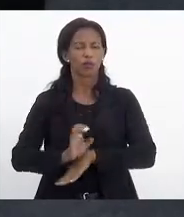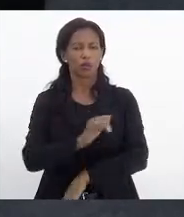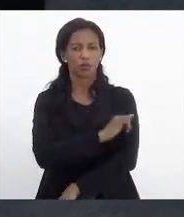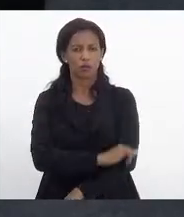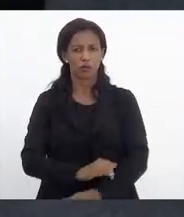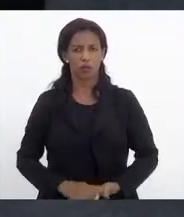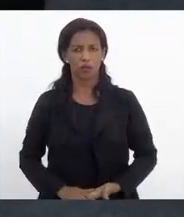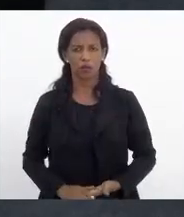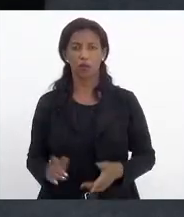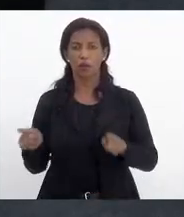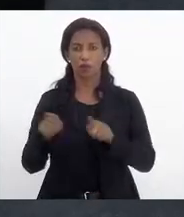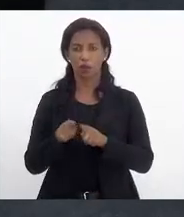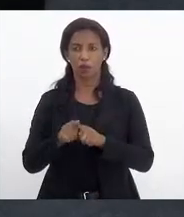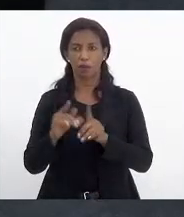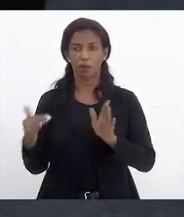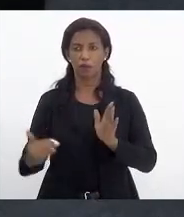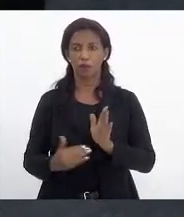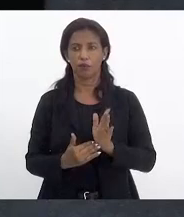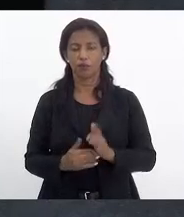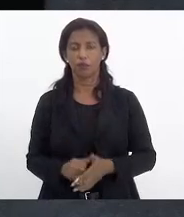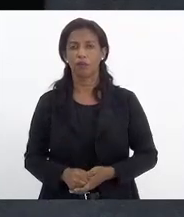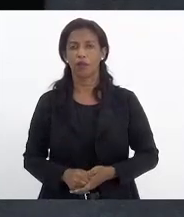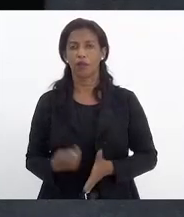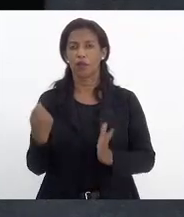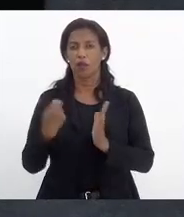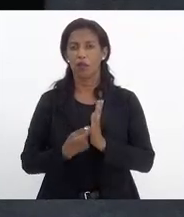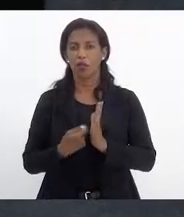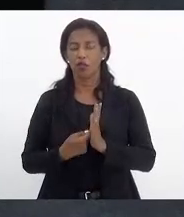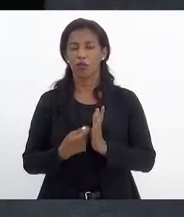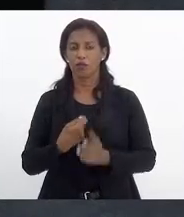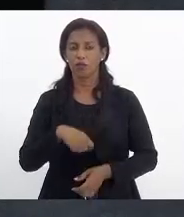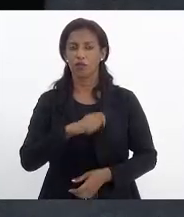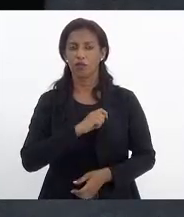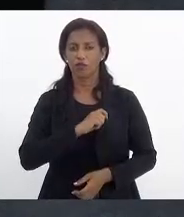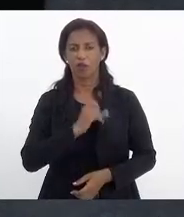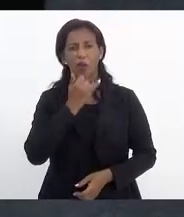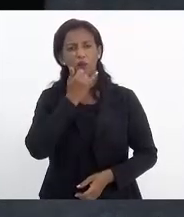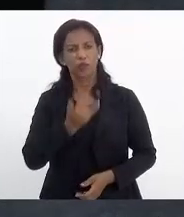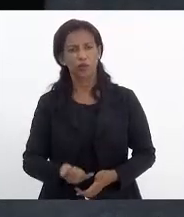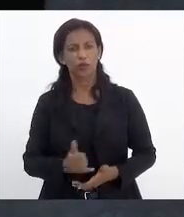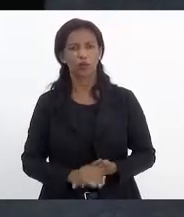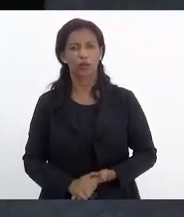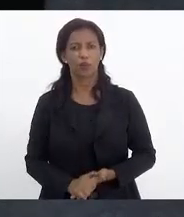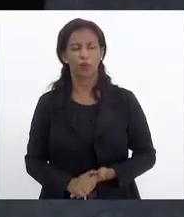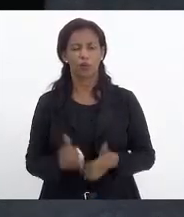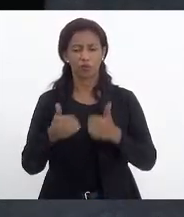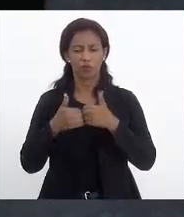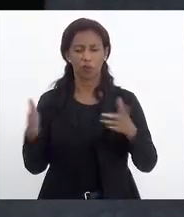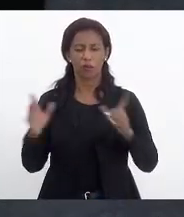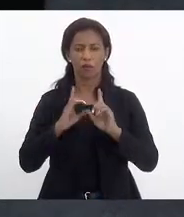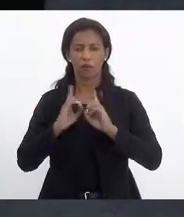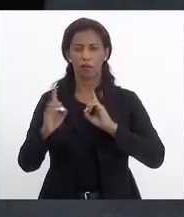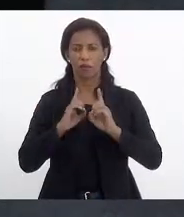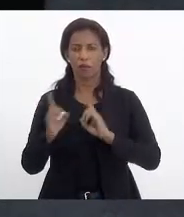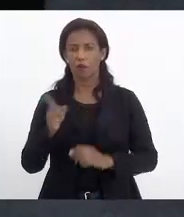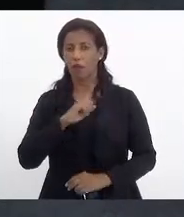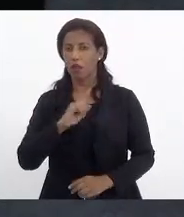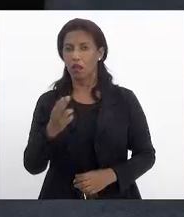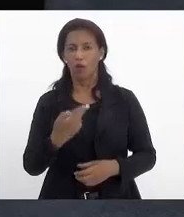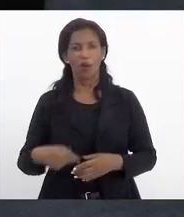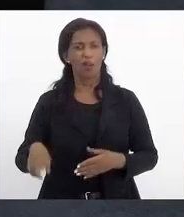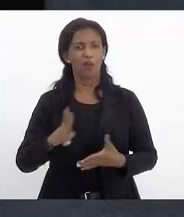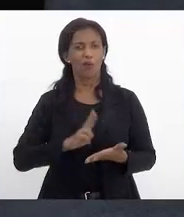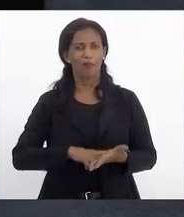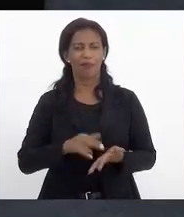Janeiro. E por último, o regime de recuperação fiscal, me desculpem, estou aberto ao debate, não recupera